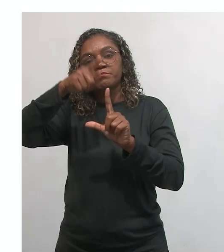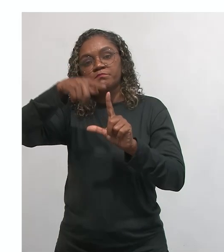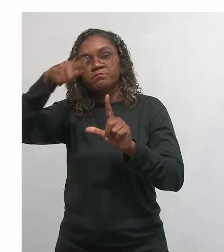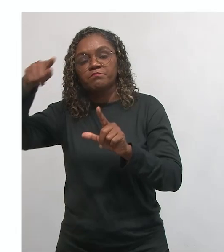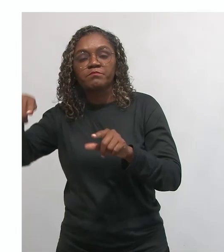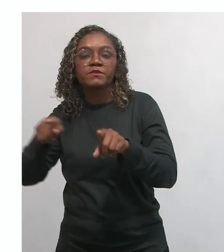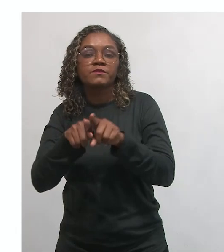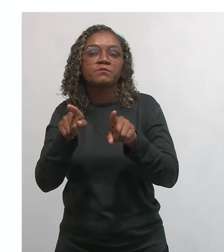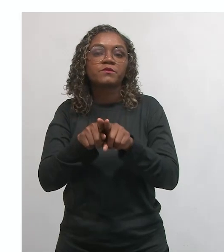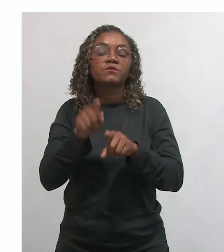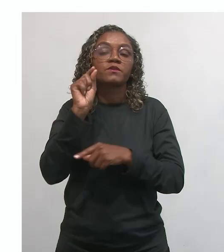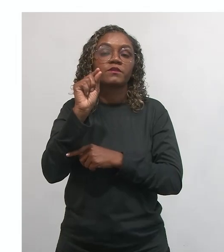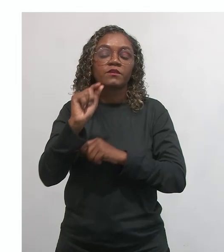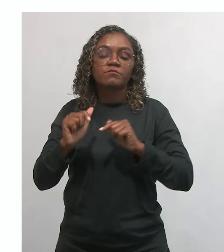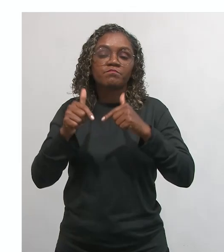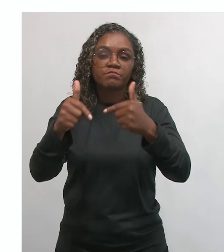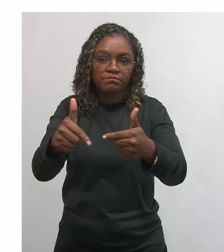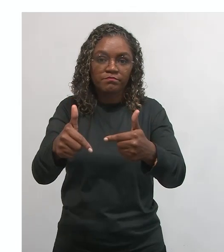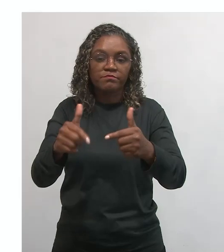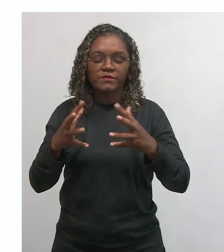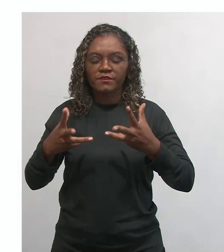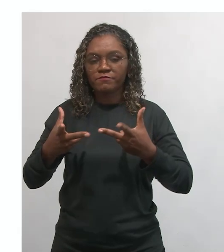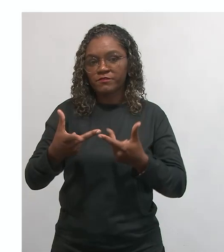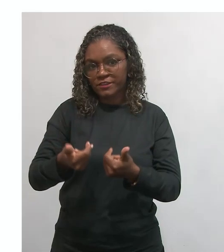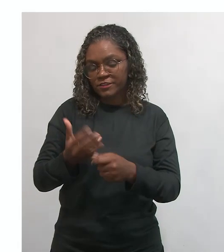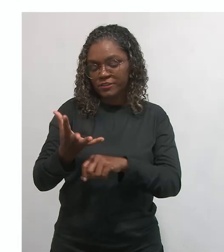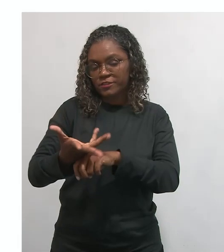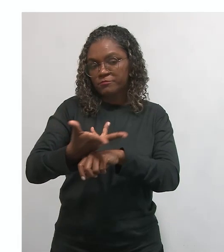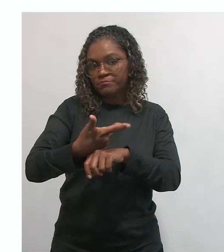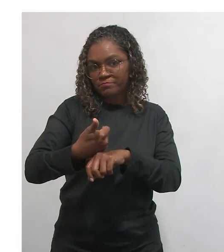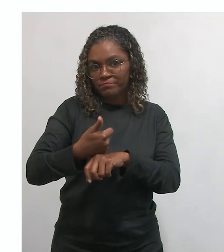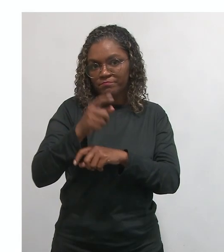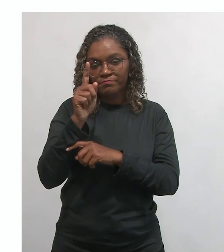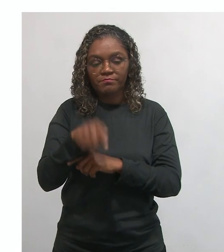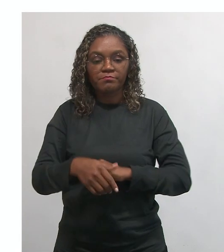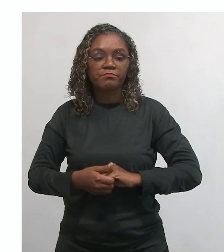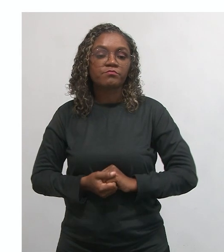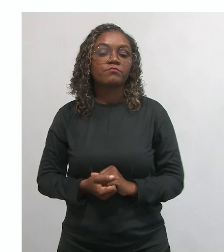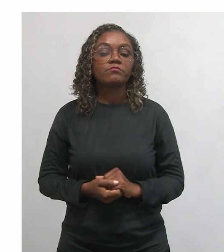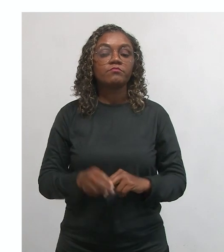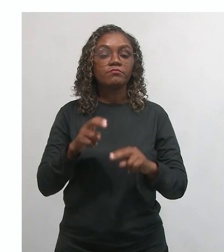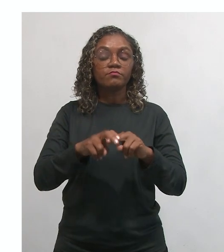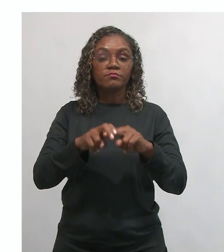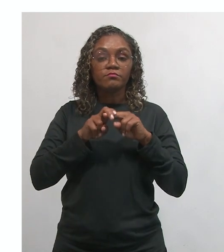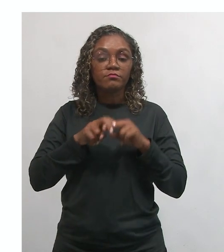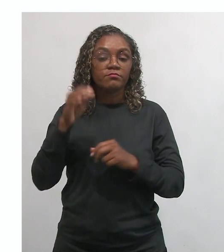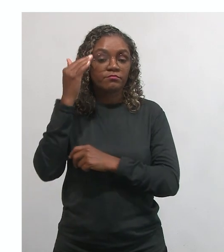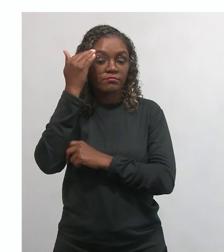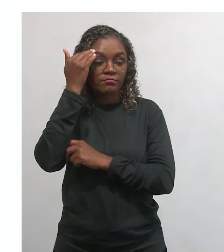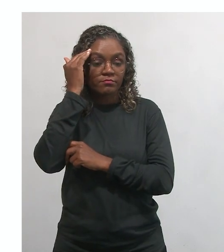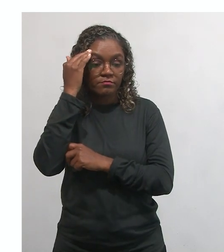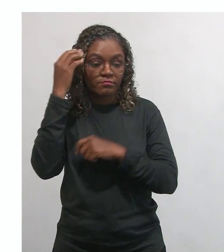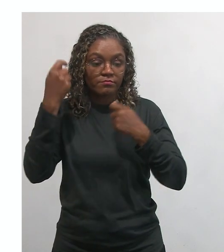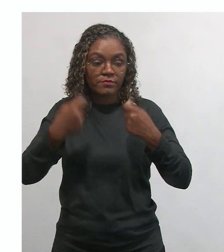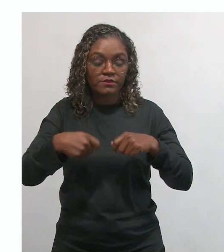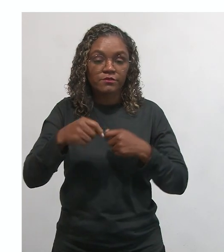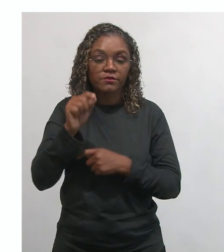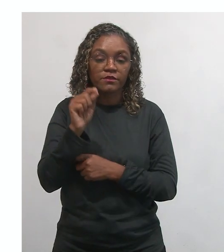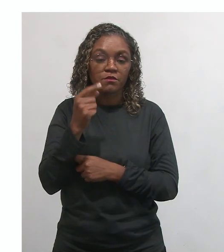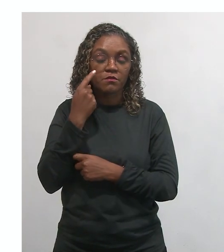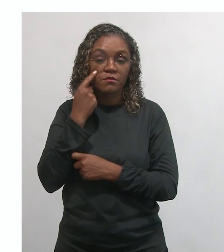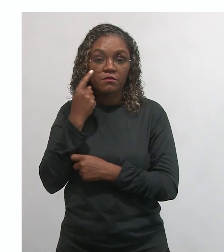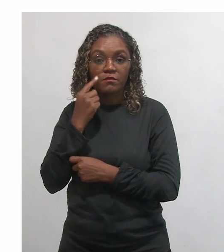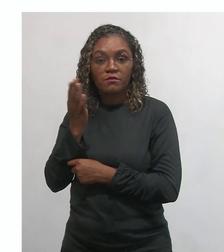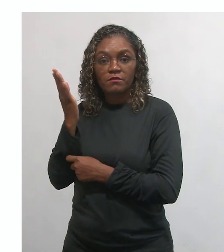os melhores índices de eficiência. Para tanto, é importante nós